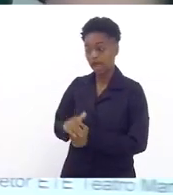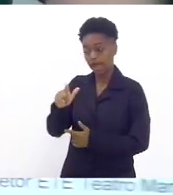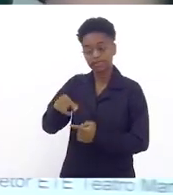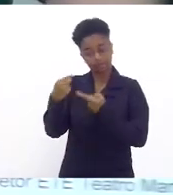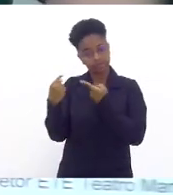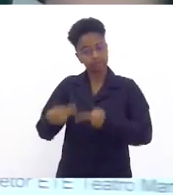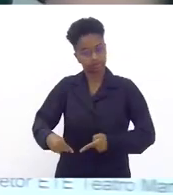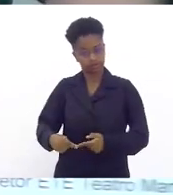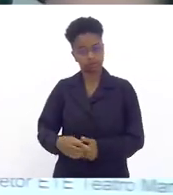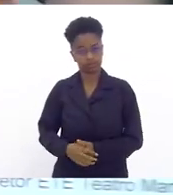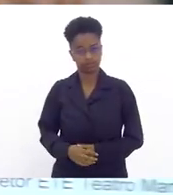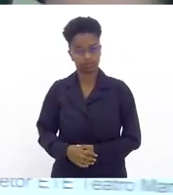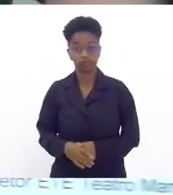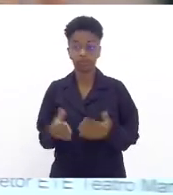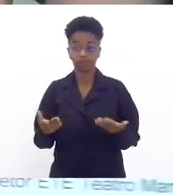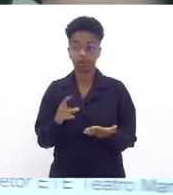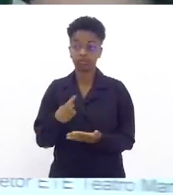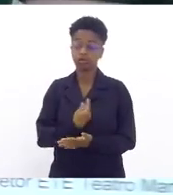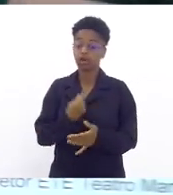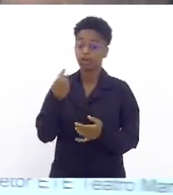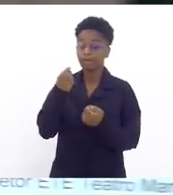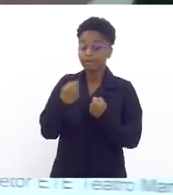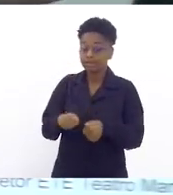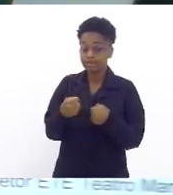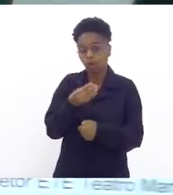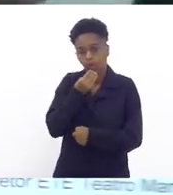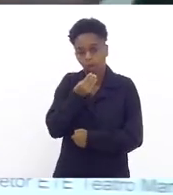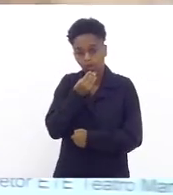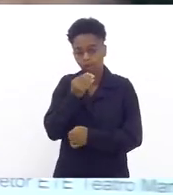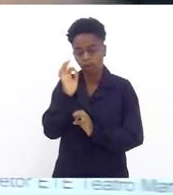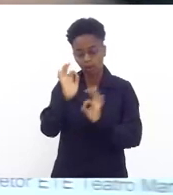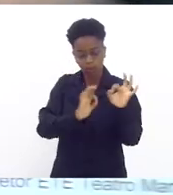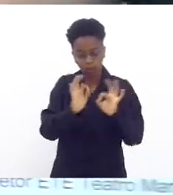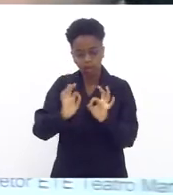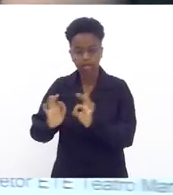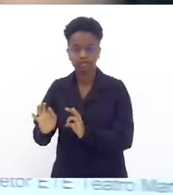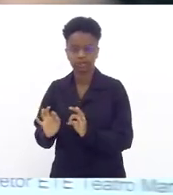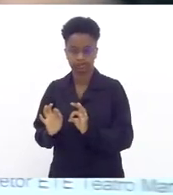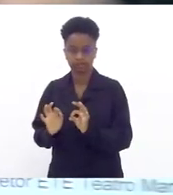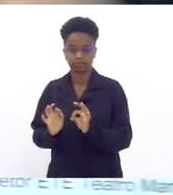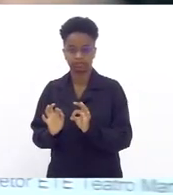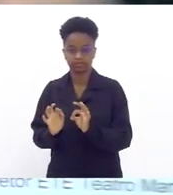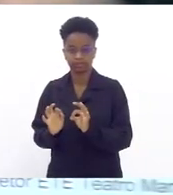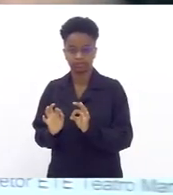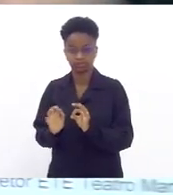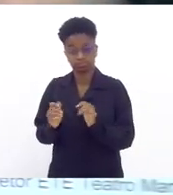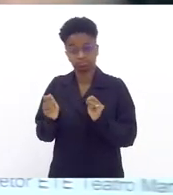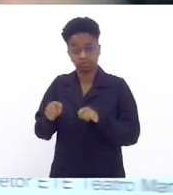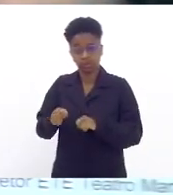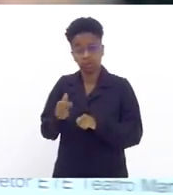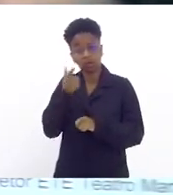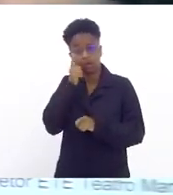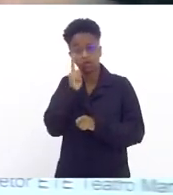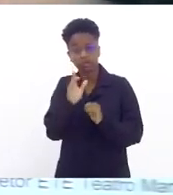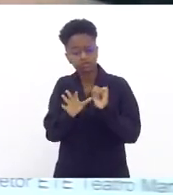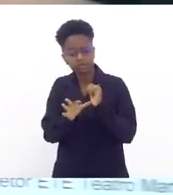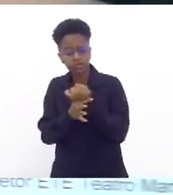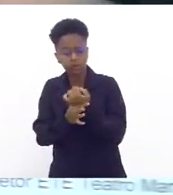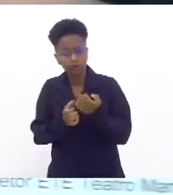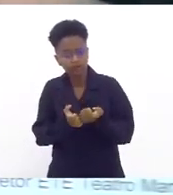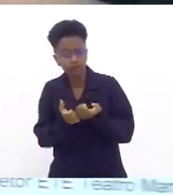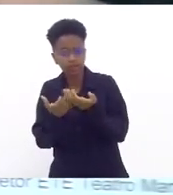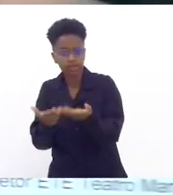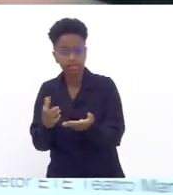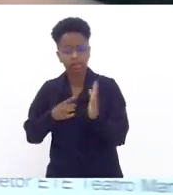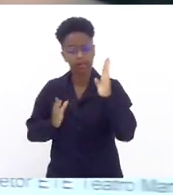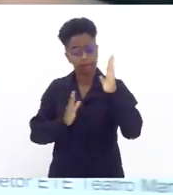né então a gente precisa evidentemente ou organizar de uma forma que consiga garantido o ponto de vista do prazo